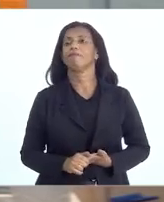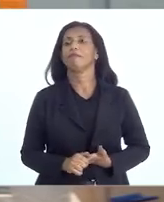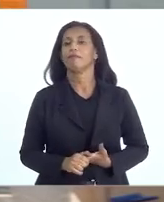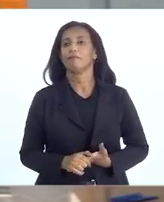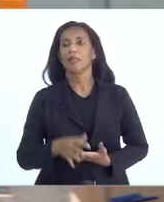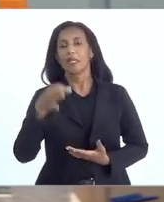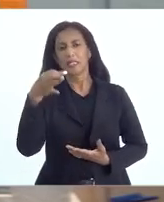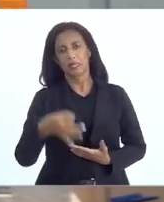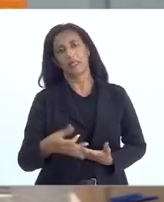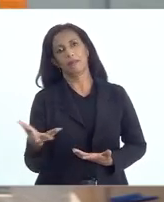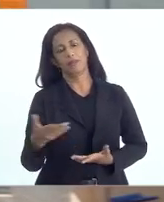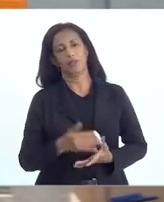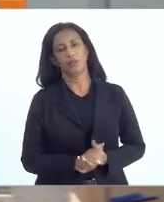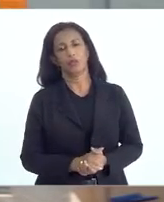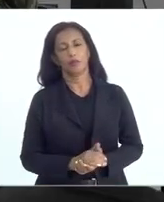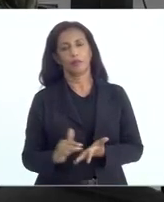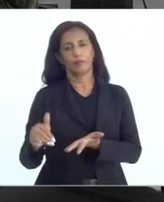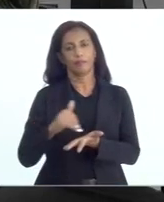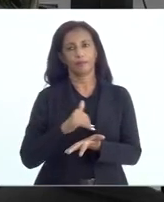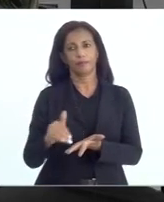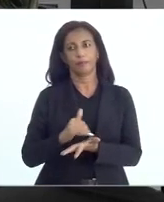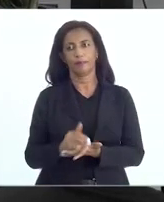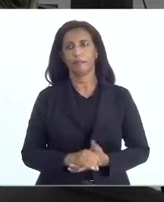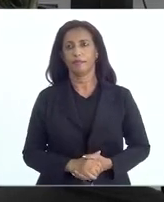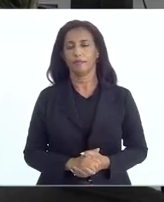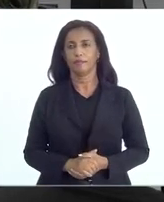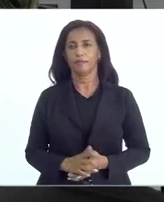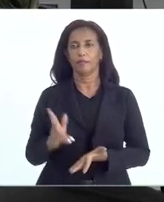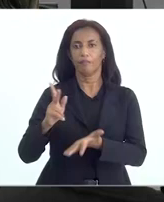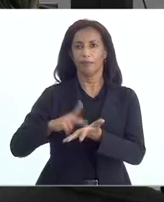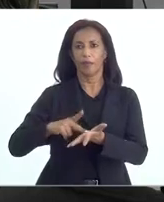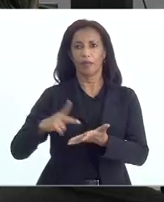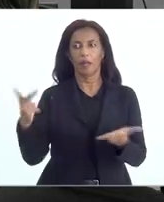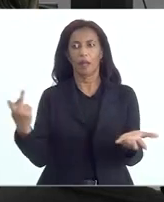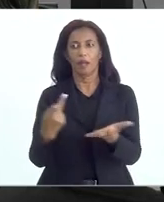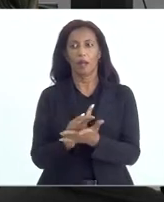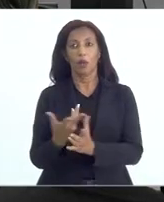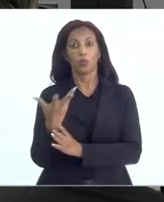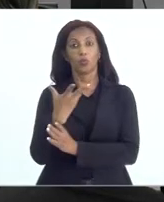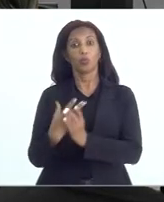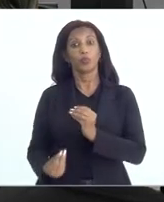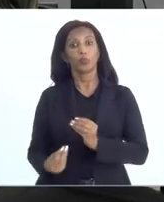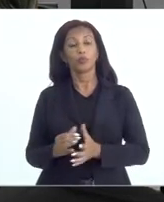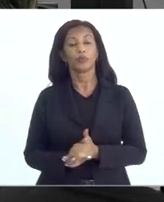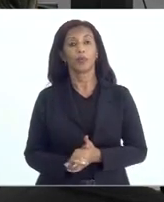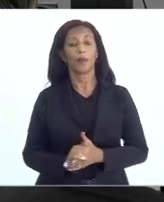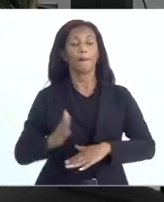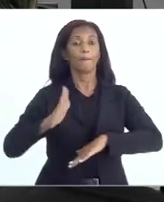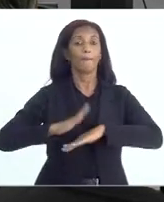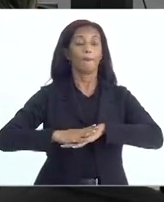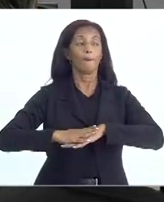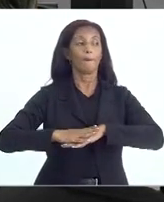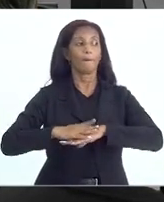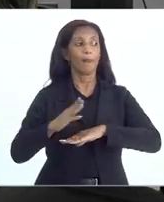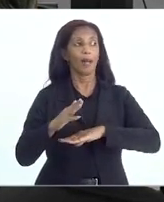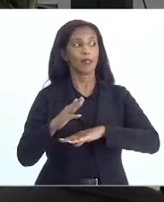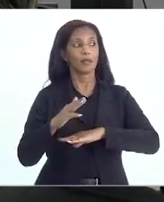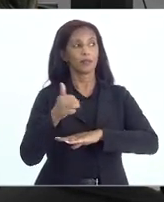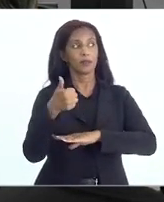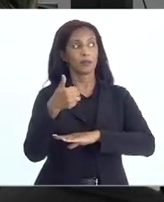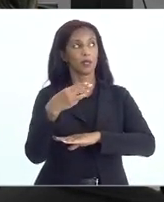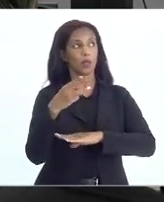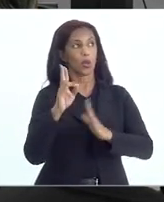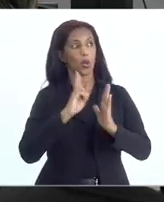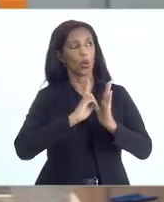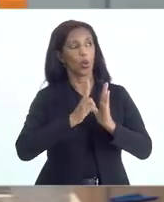é exatamente isso o secretário Edilson na verdade houve um sumiço mágico desses Três